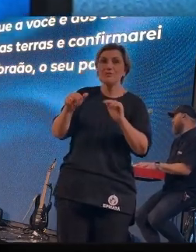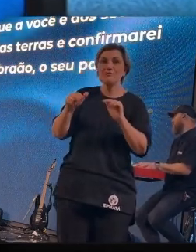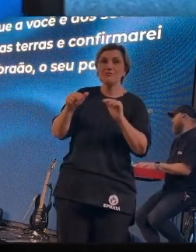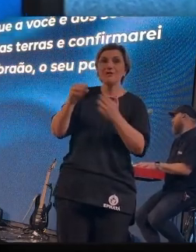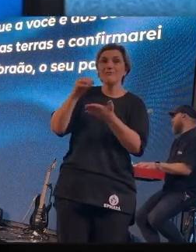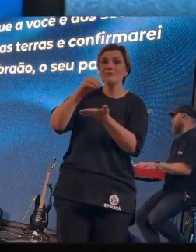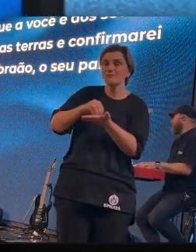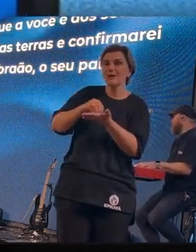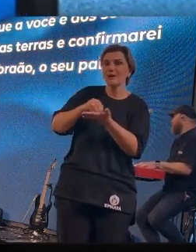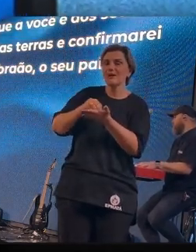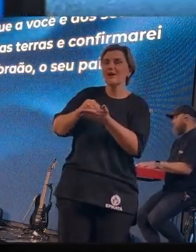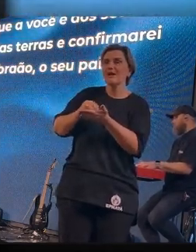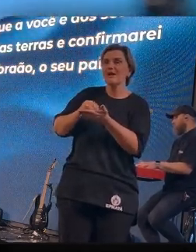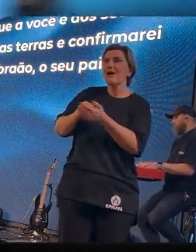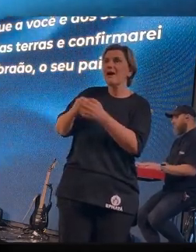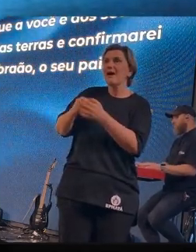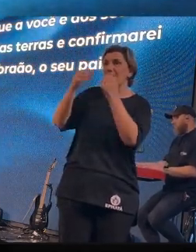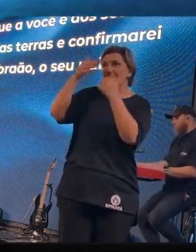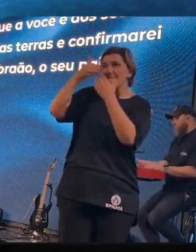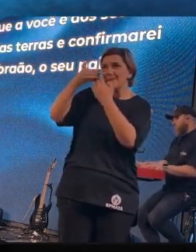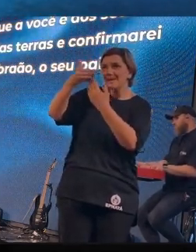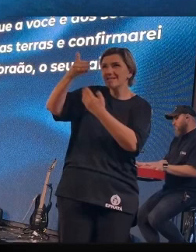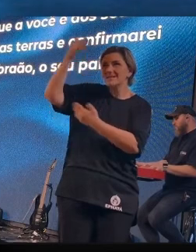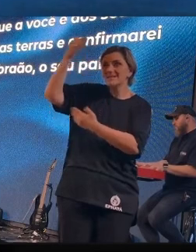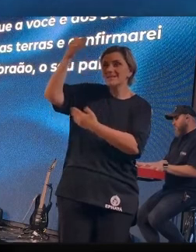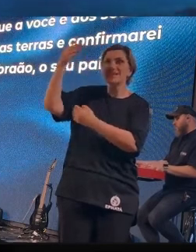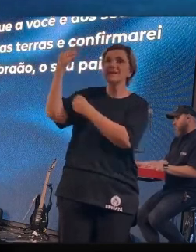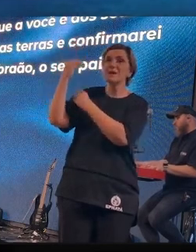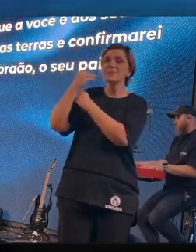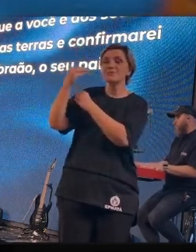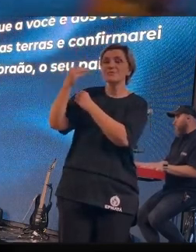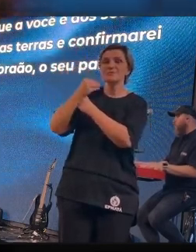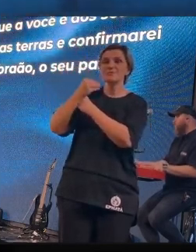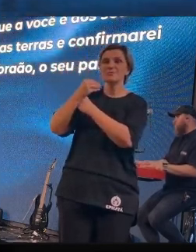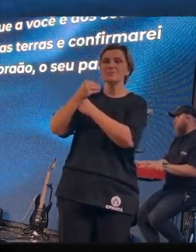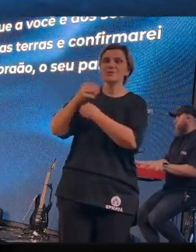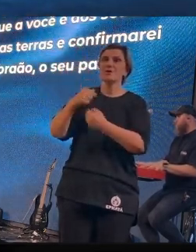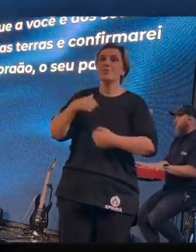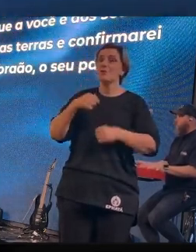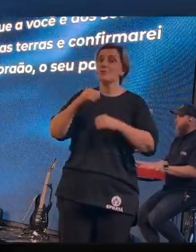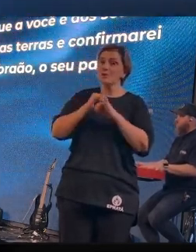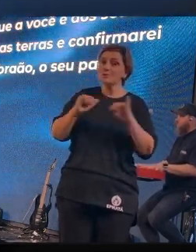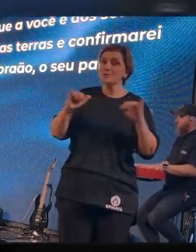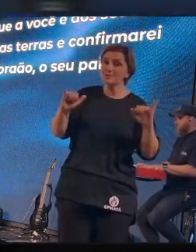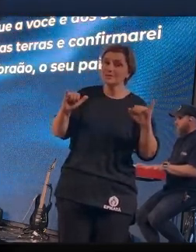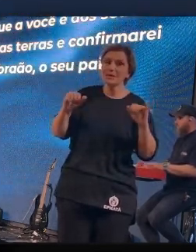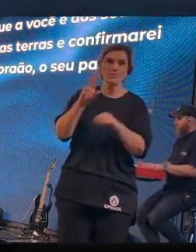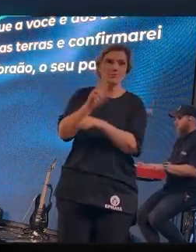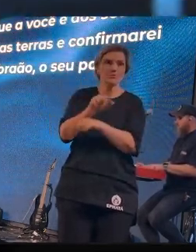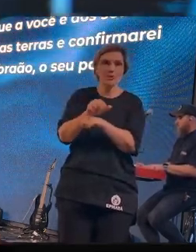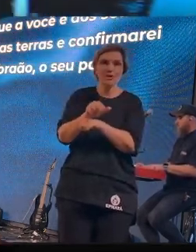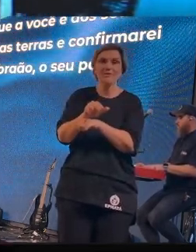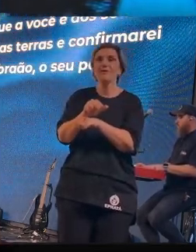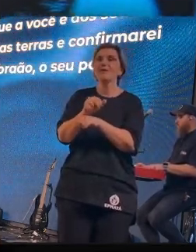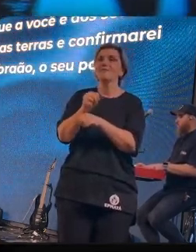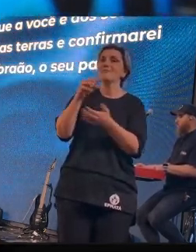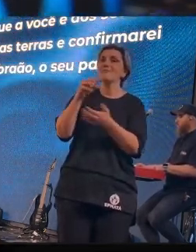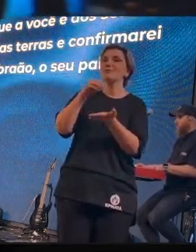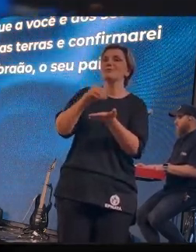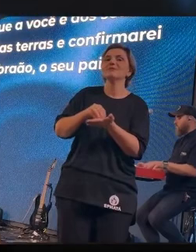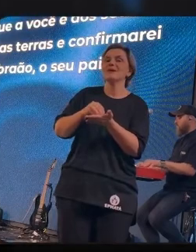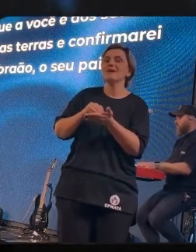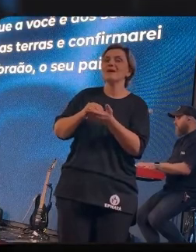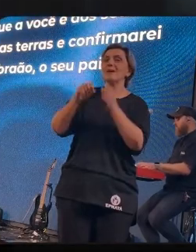e a provisão. Ei, em meio à obediência eu estou aqui e eu vim para te dizer que nunca vai faltar a bênção e